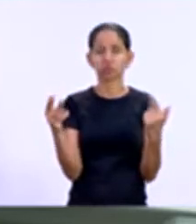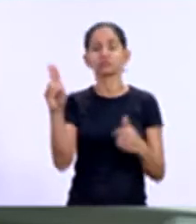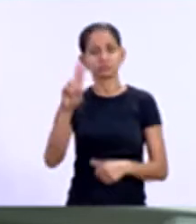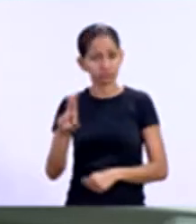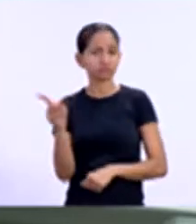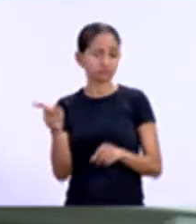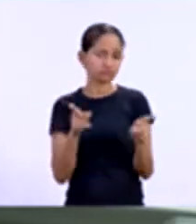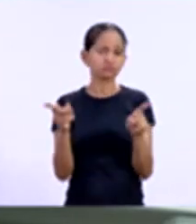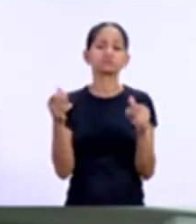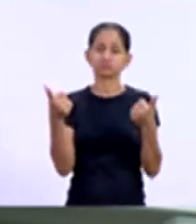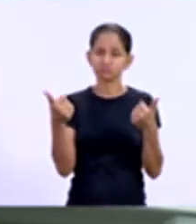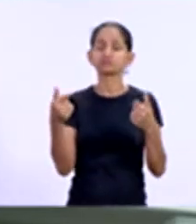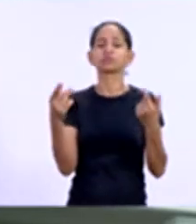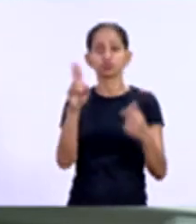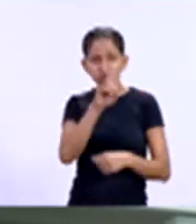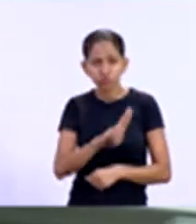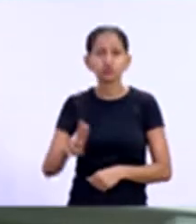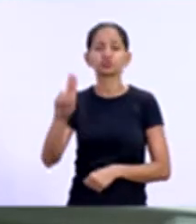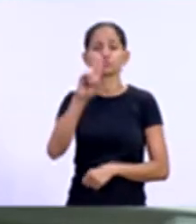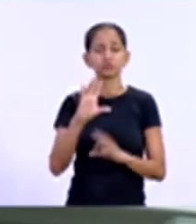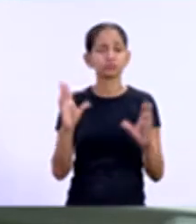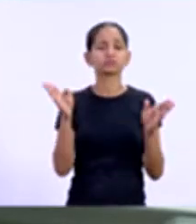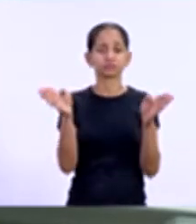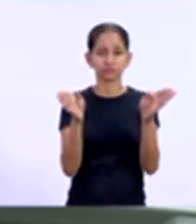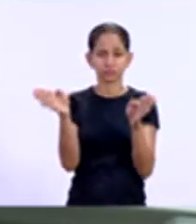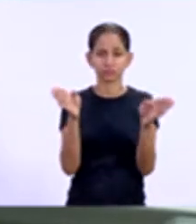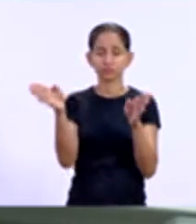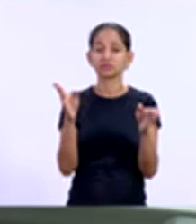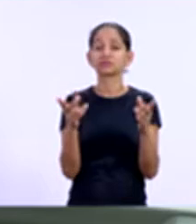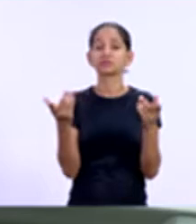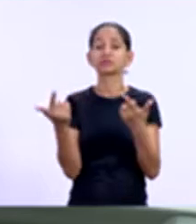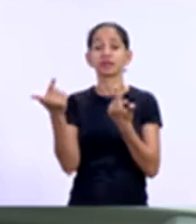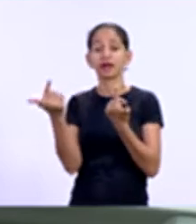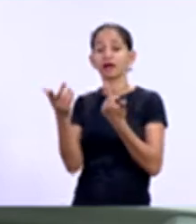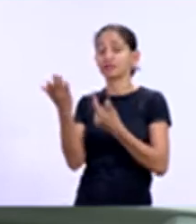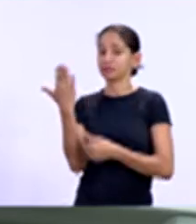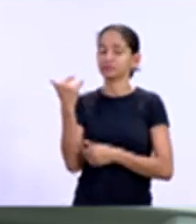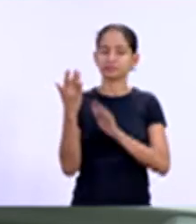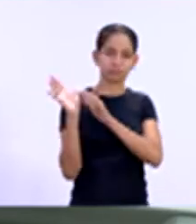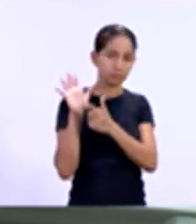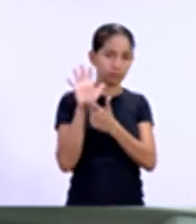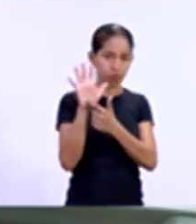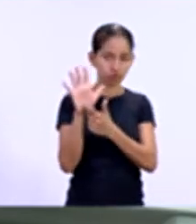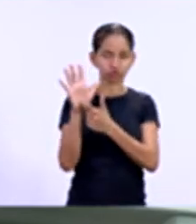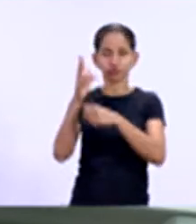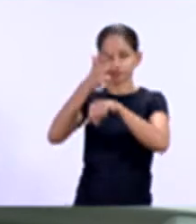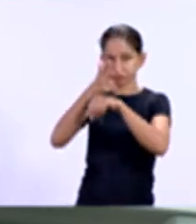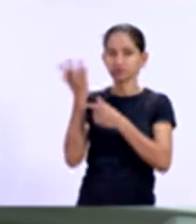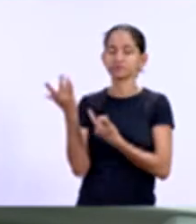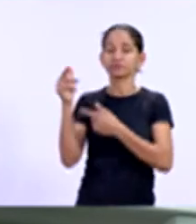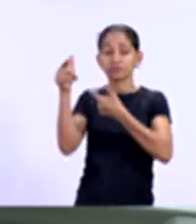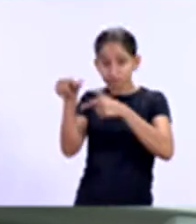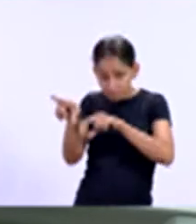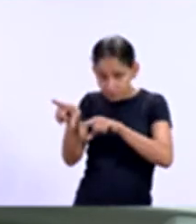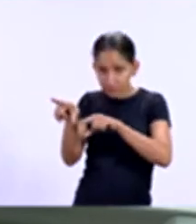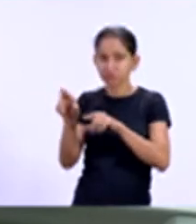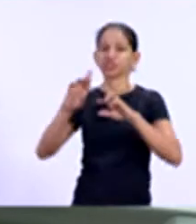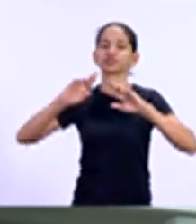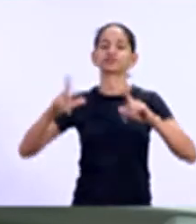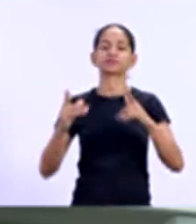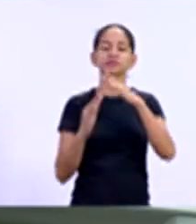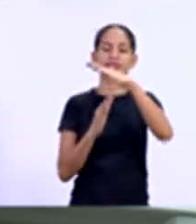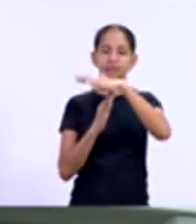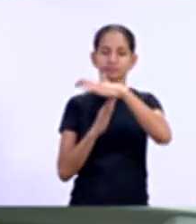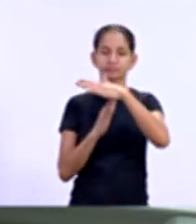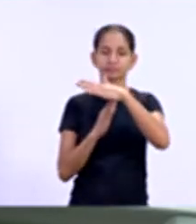ver, fórum e tarefa, são ferramentas assíncronas. Então, como você viu no vídeo, o professor Johnimar já lembrou,